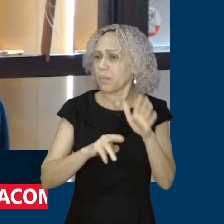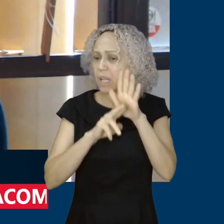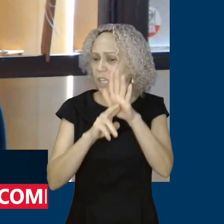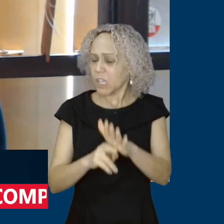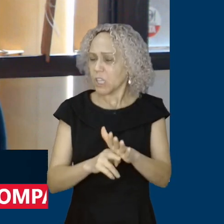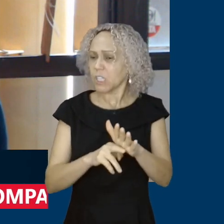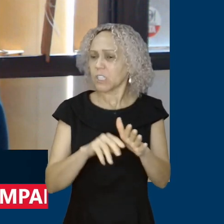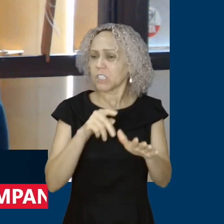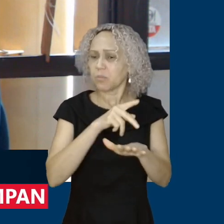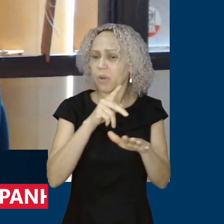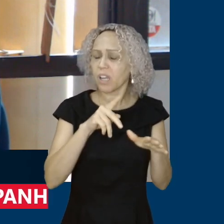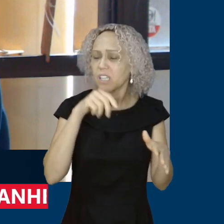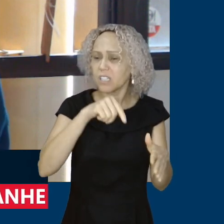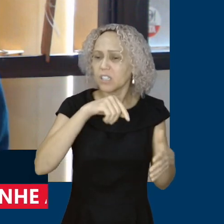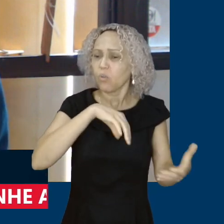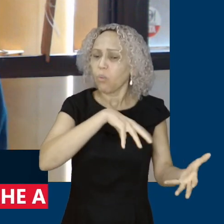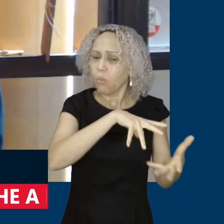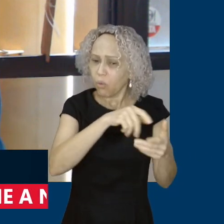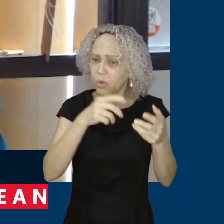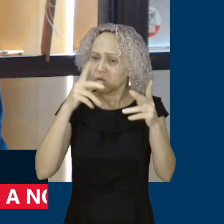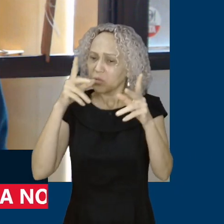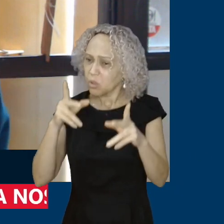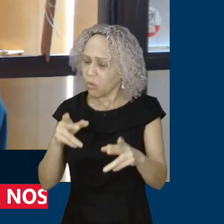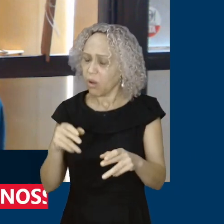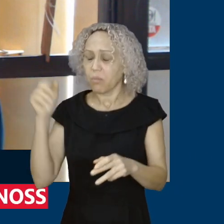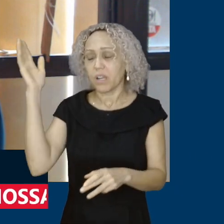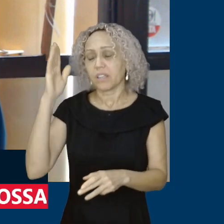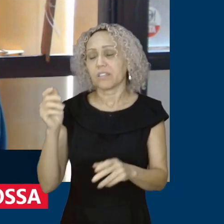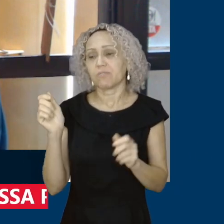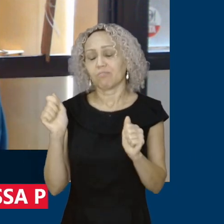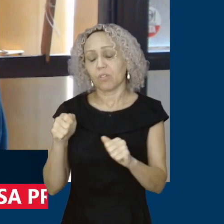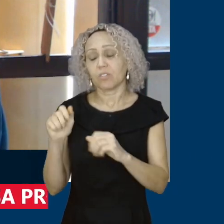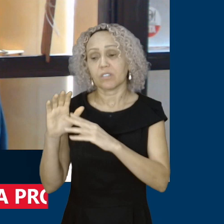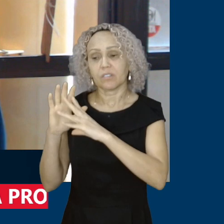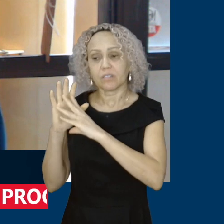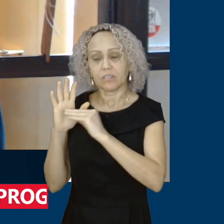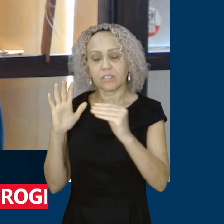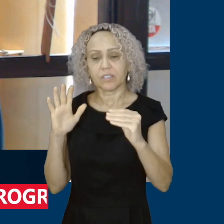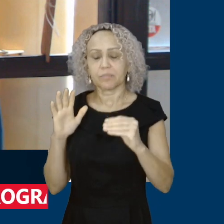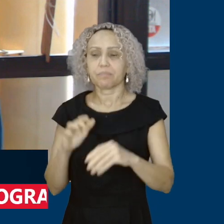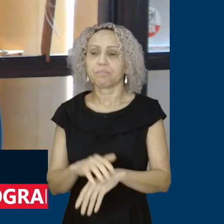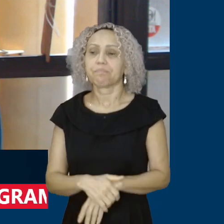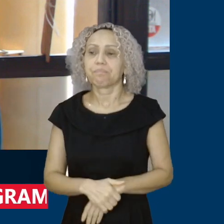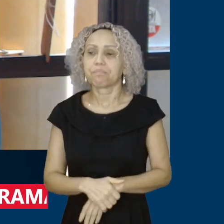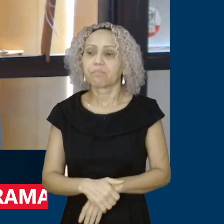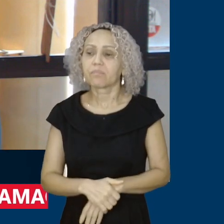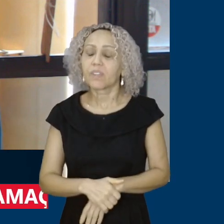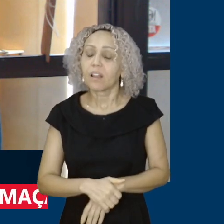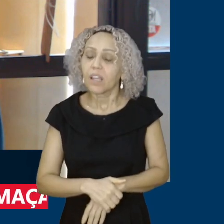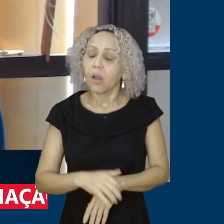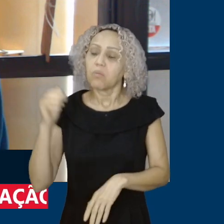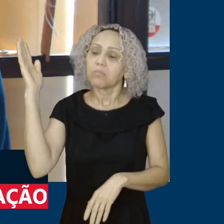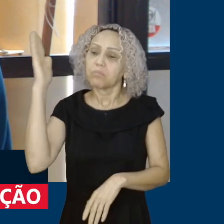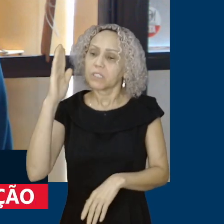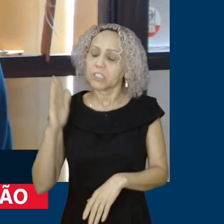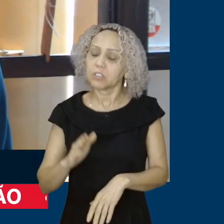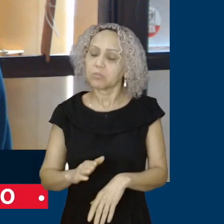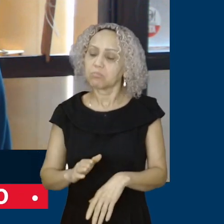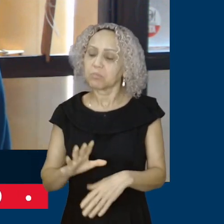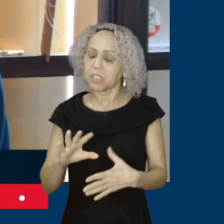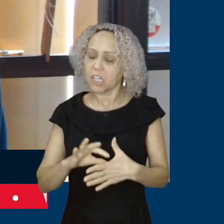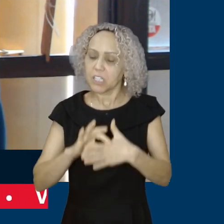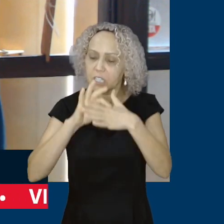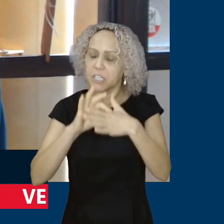para o Brasil. Então, vamos celebrar esse volume de recursos, né, que coloca o Brasil na liderança desta agenda no